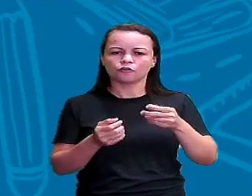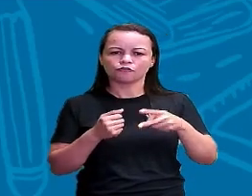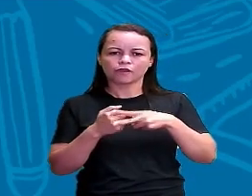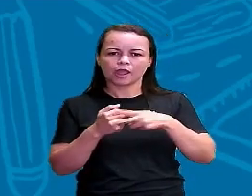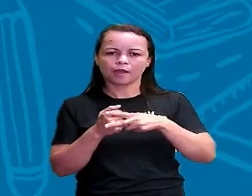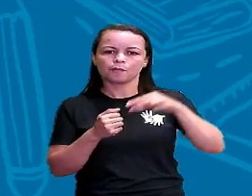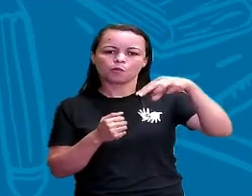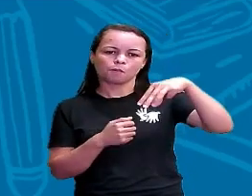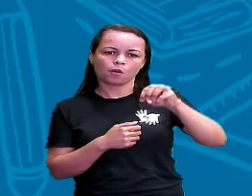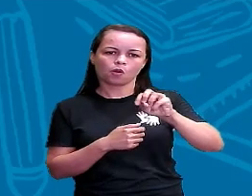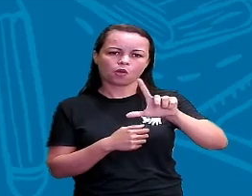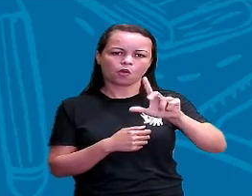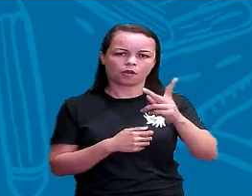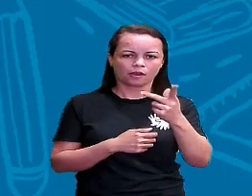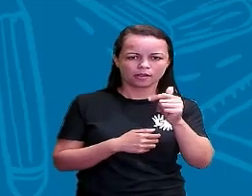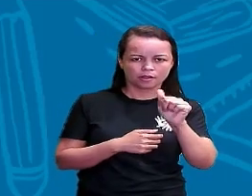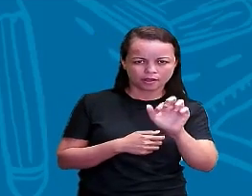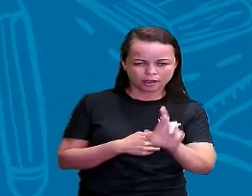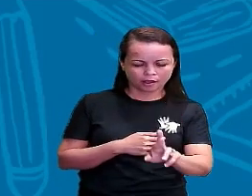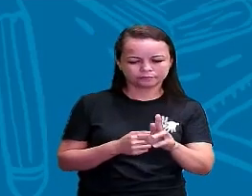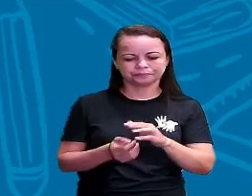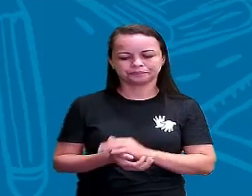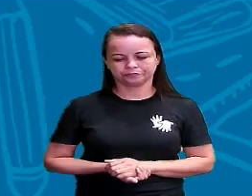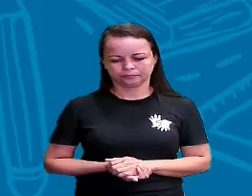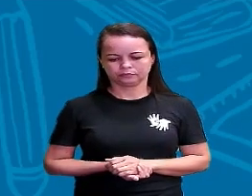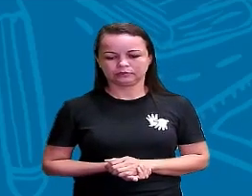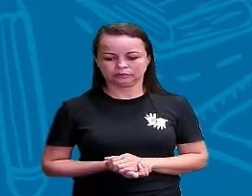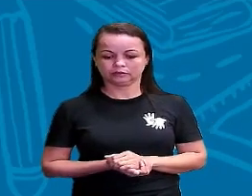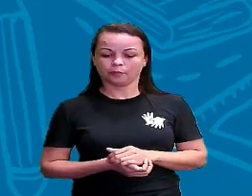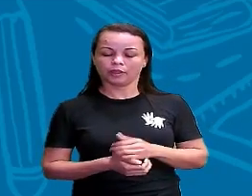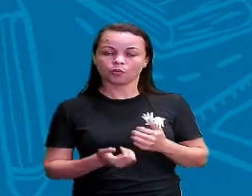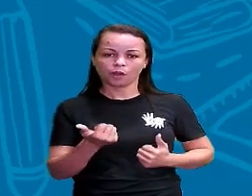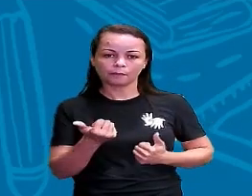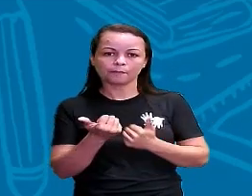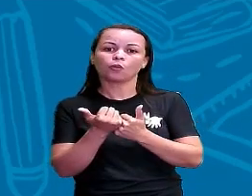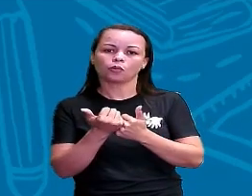Apoio, ó. Suporte, ajuda, ou pode ser também o verbo apoiar.